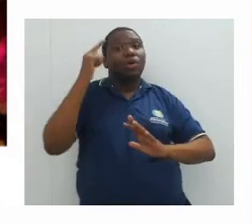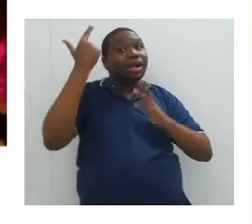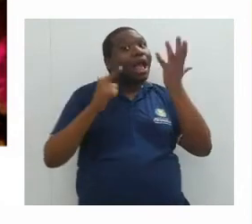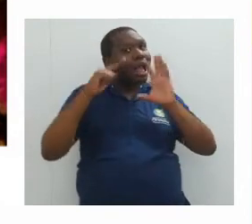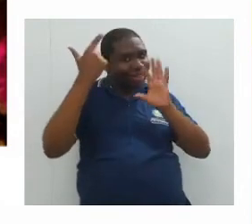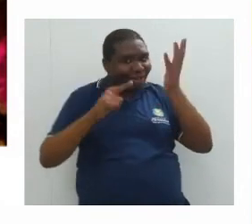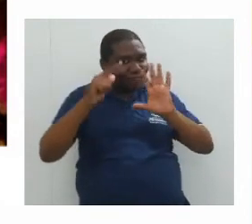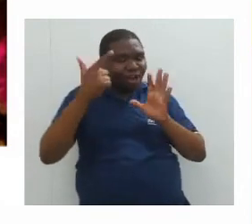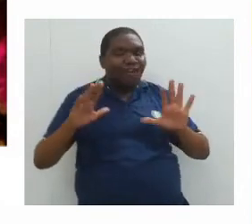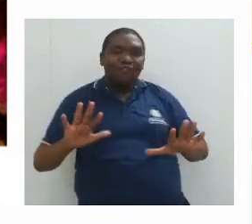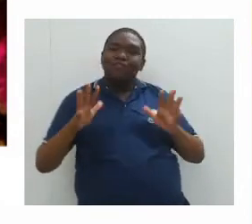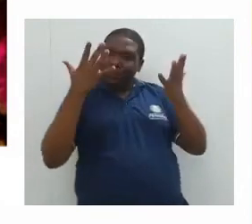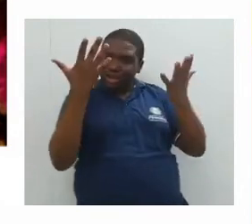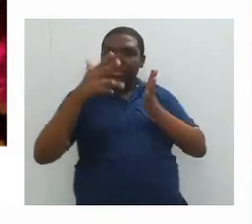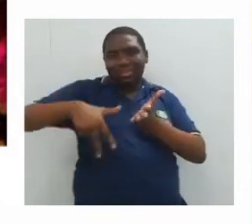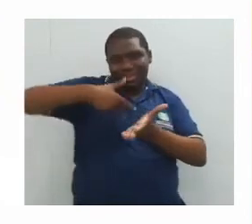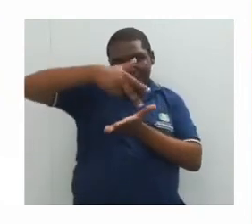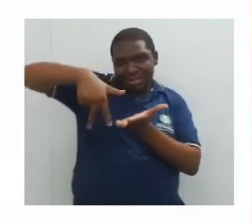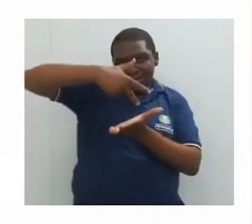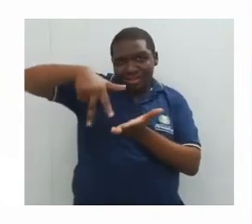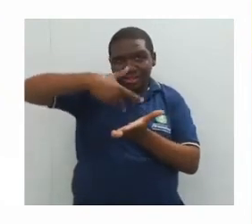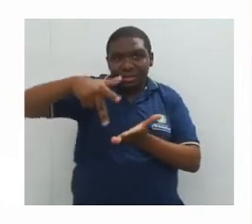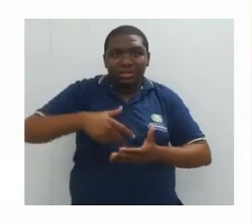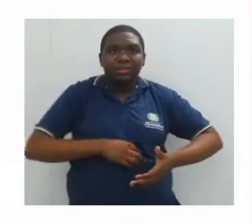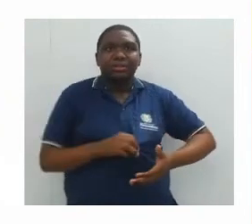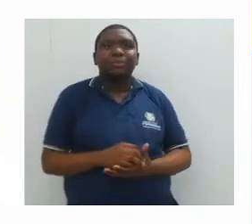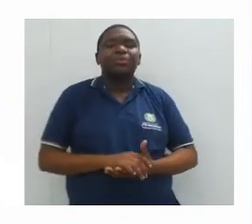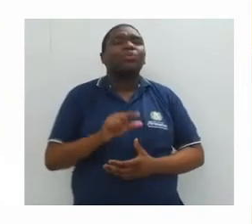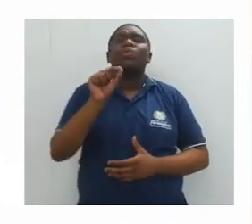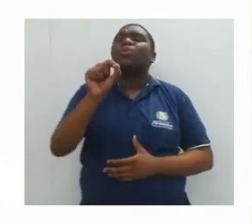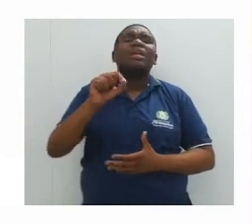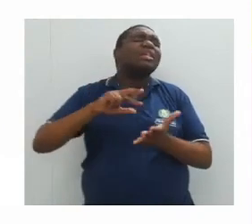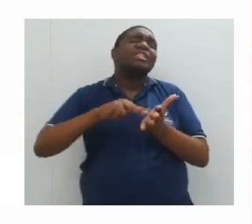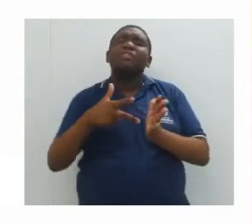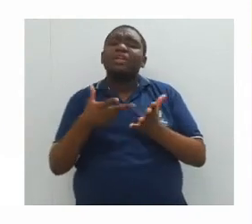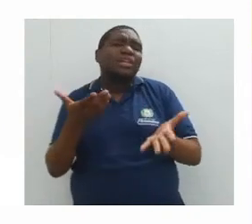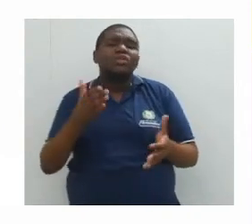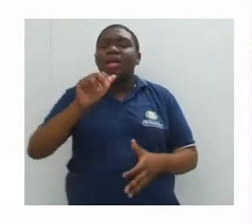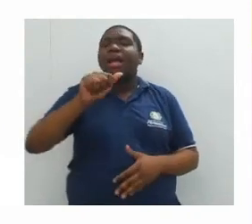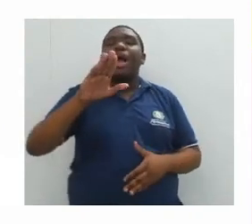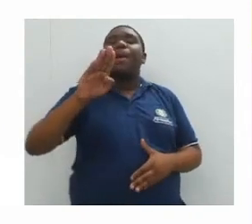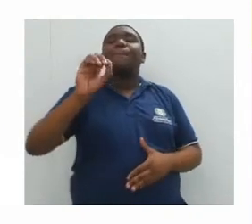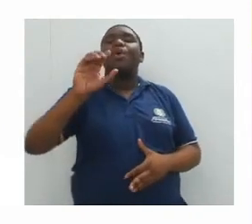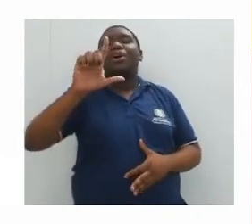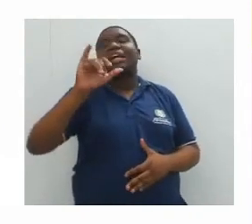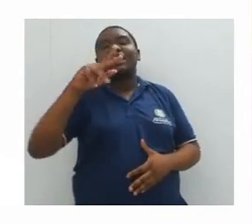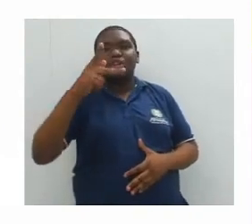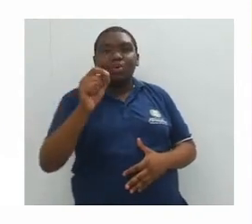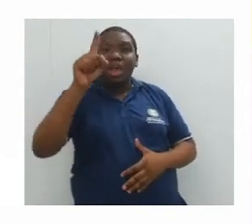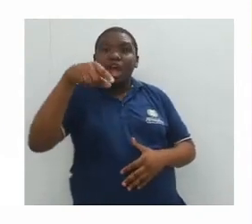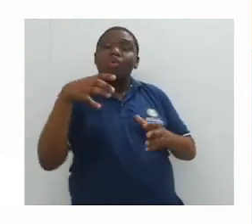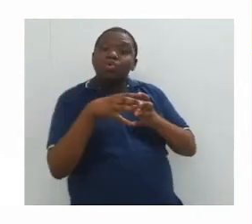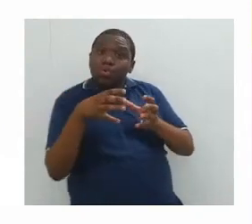carnaval. Tá certo? Então vamos lá. O que é o caboclinho, né? O caboclinho são grupos populares